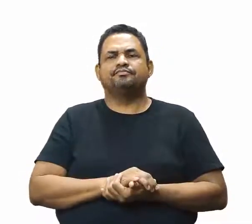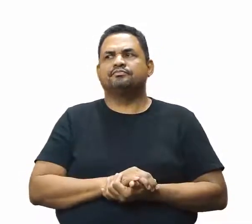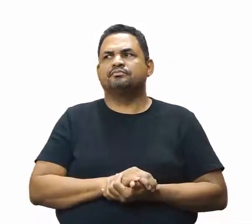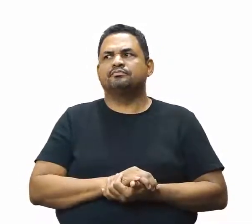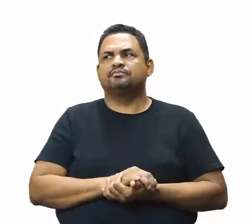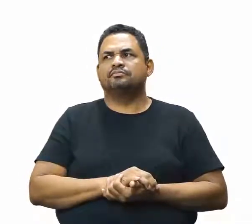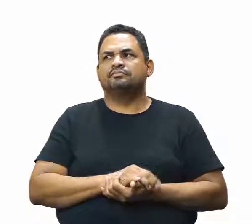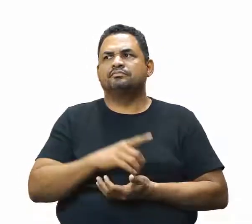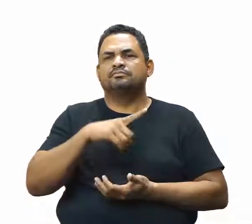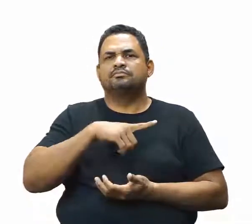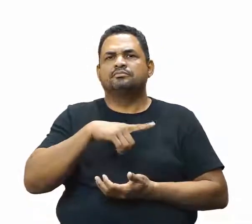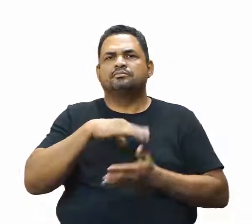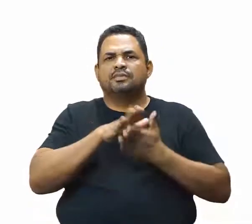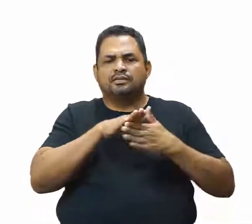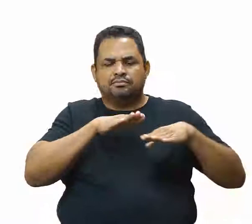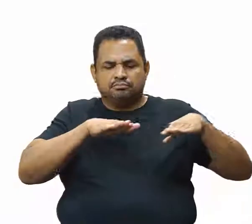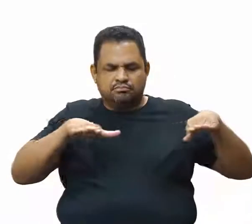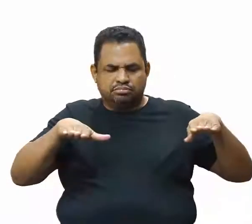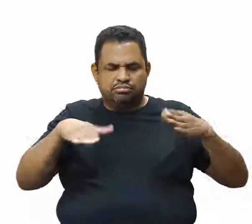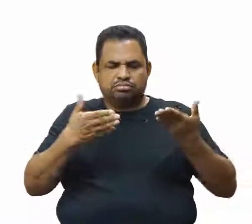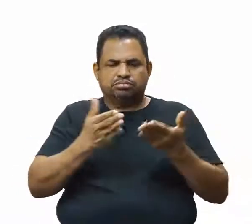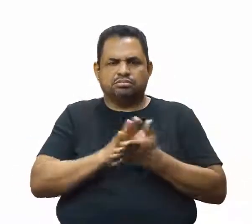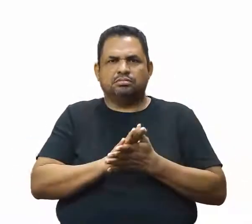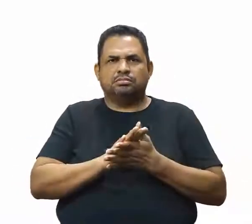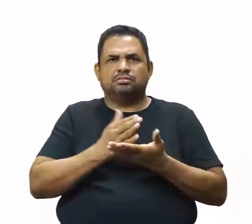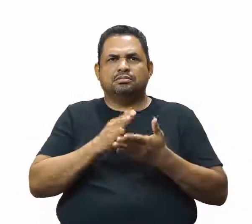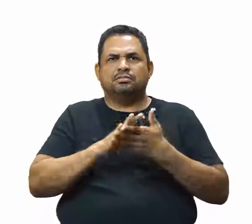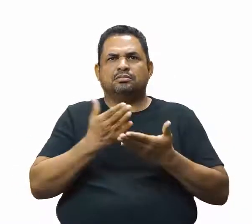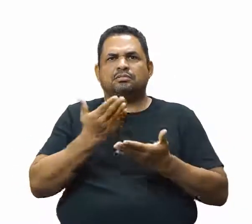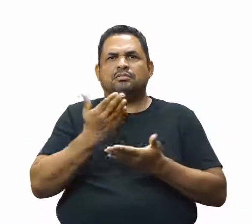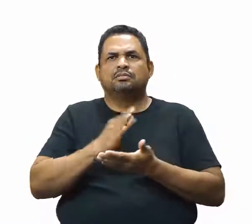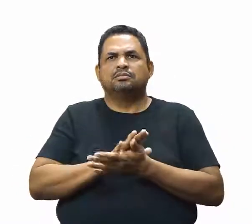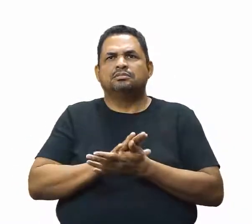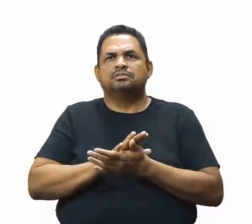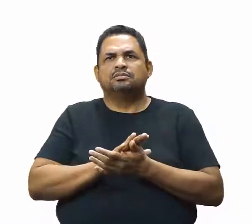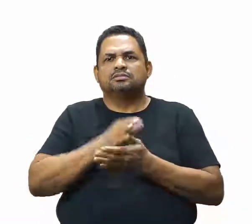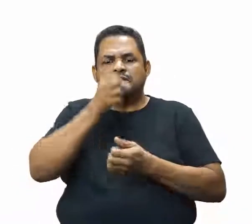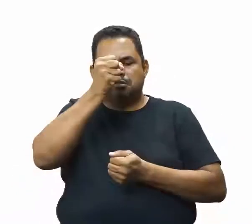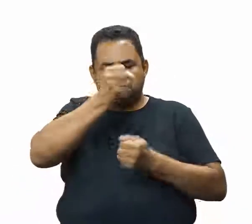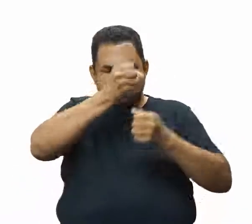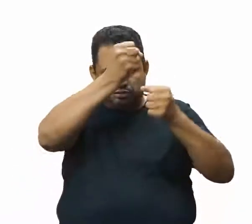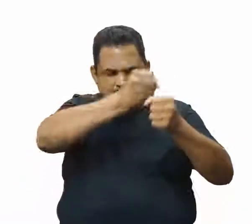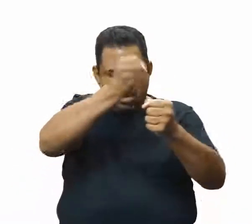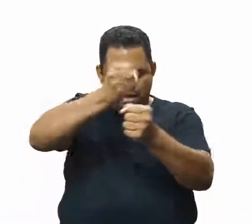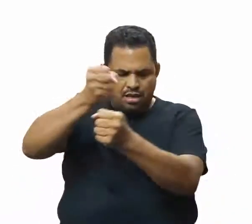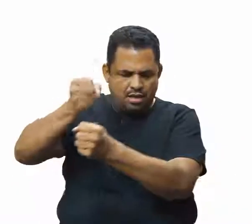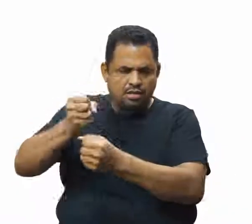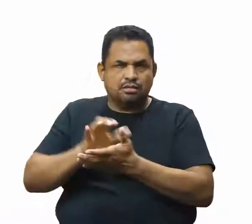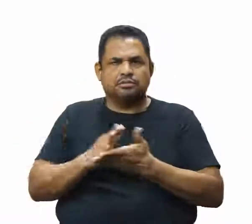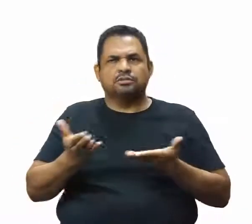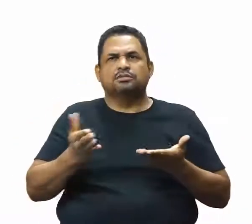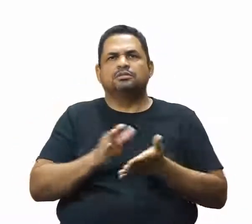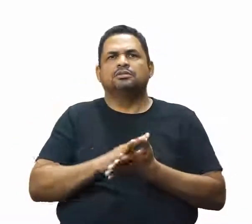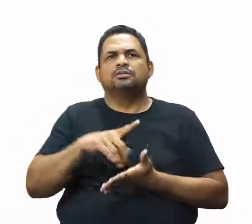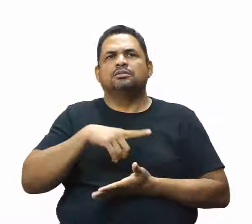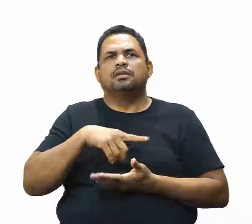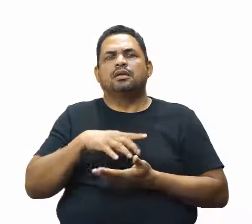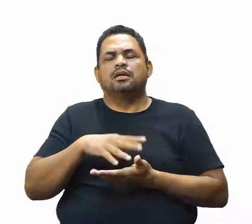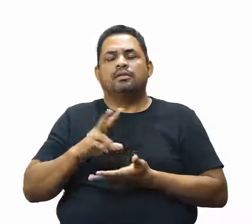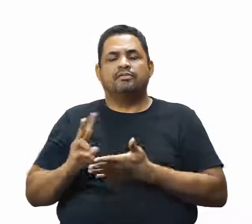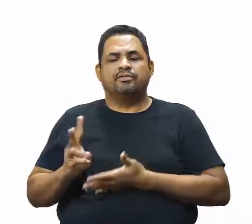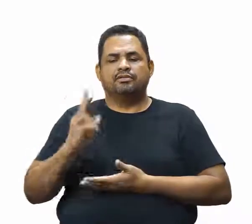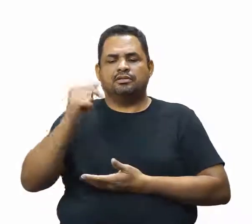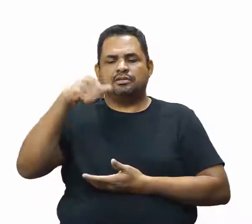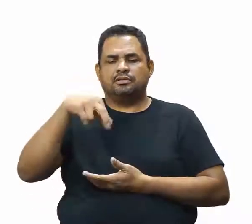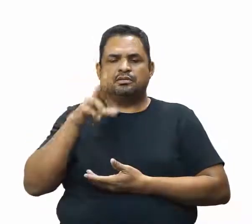para pranchões, tábuas, planquetes, estacas, entre outros, mas aqui eu vou valorizar aqui no estado de